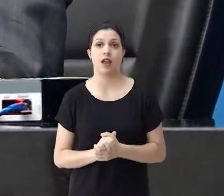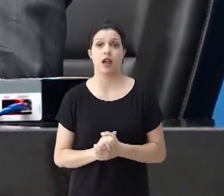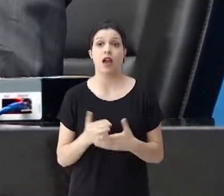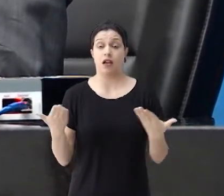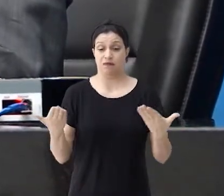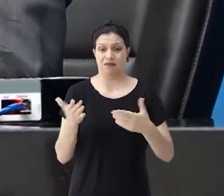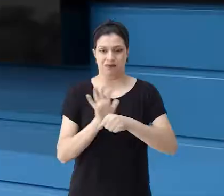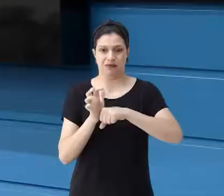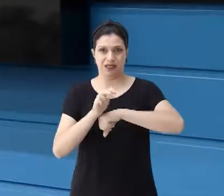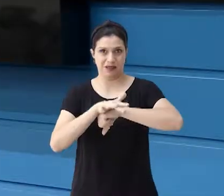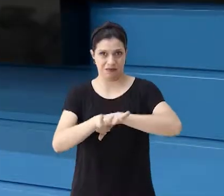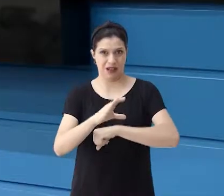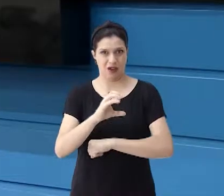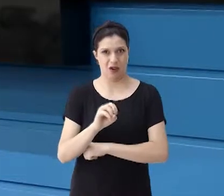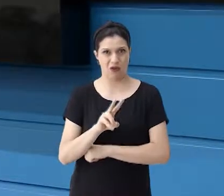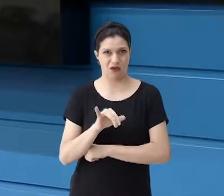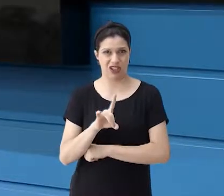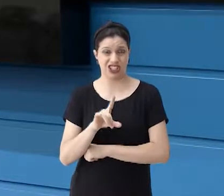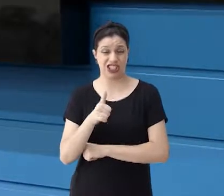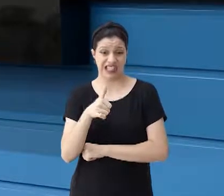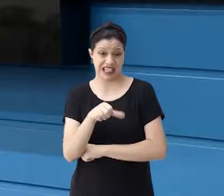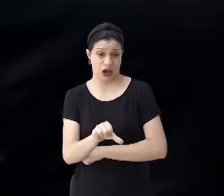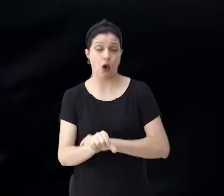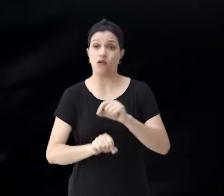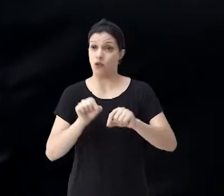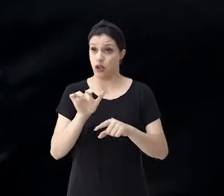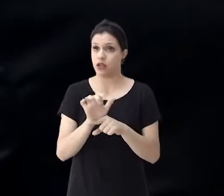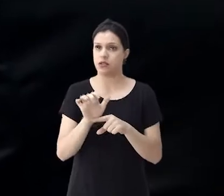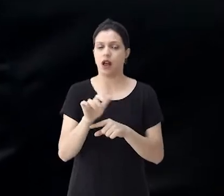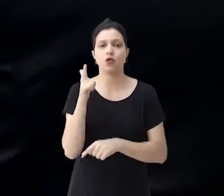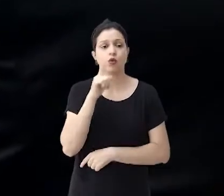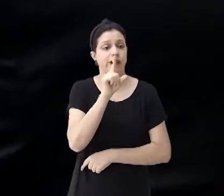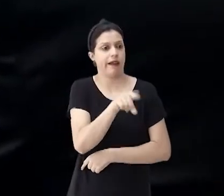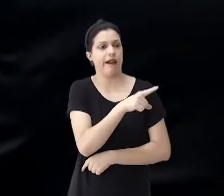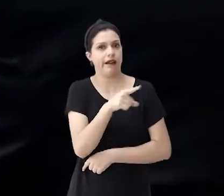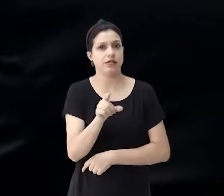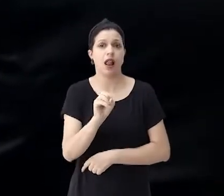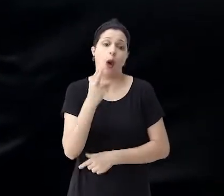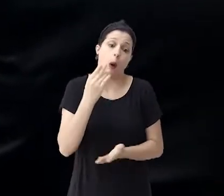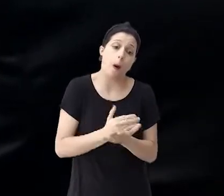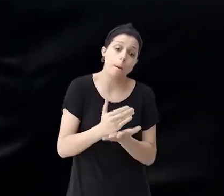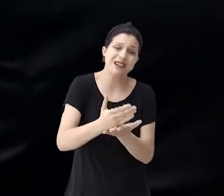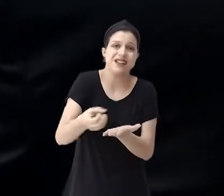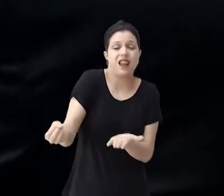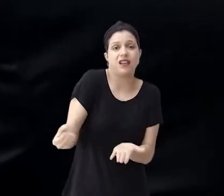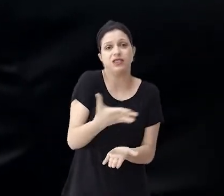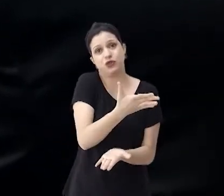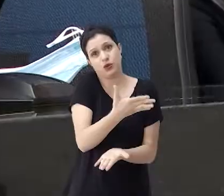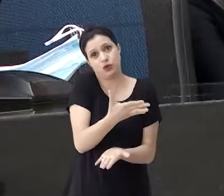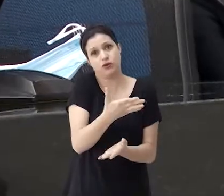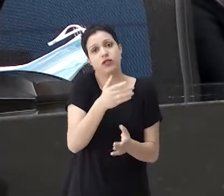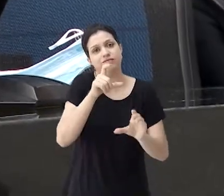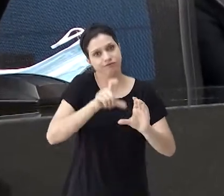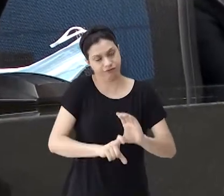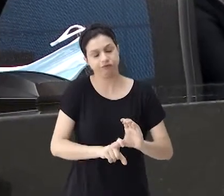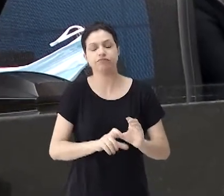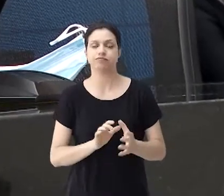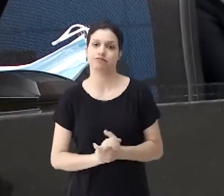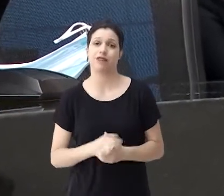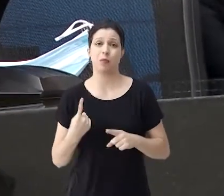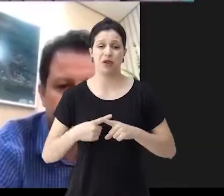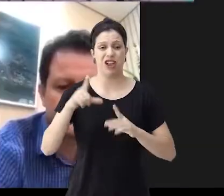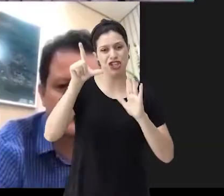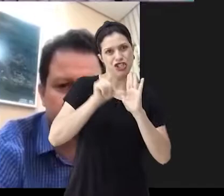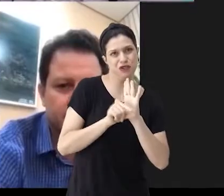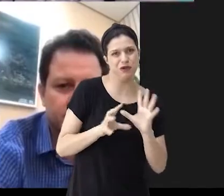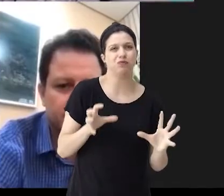da Covid-19 e com aval do Congresso Nacional, a possibilidade dos estados suspenderem ou reparcelarem suas dívidas em vista da queda da